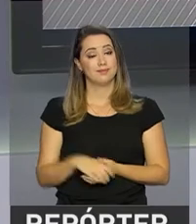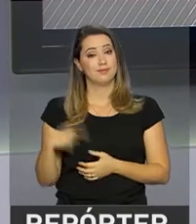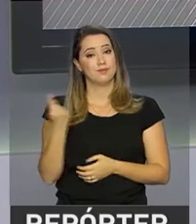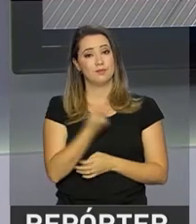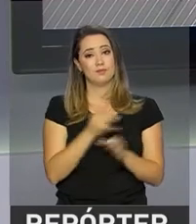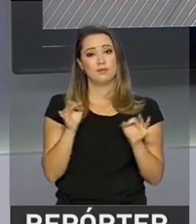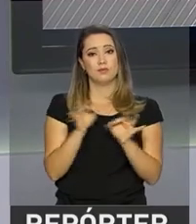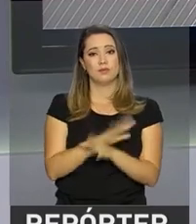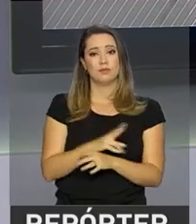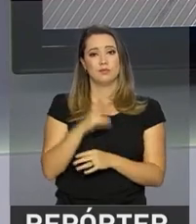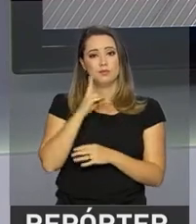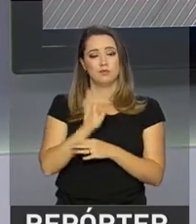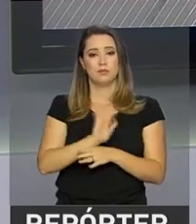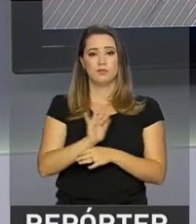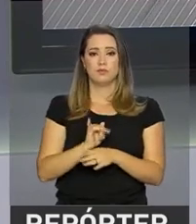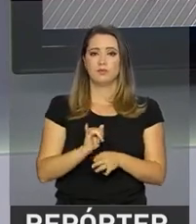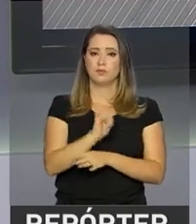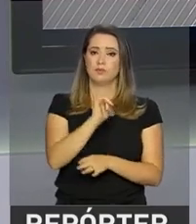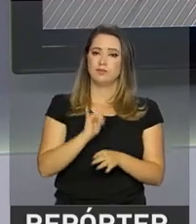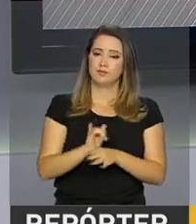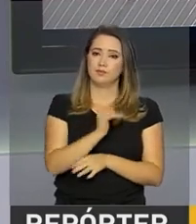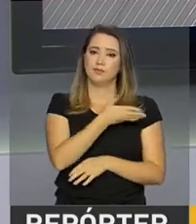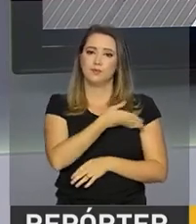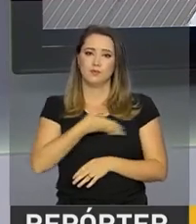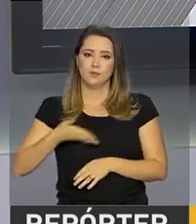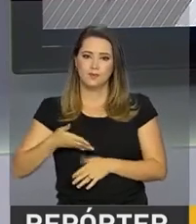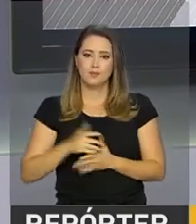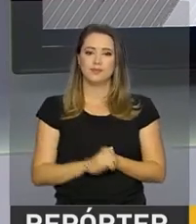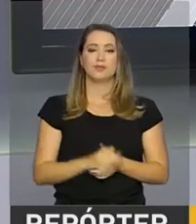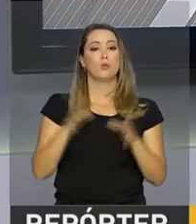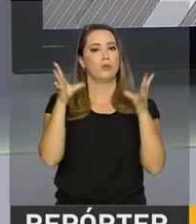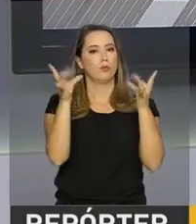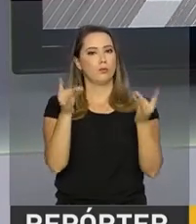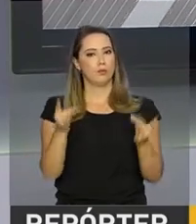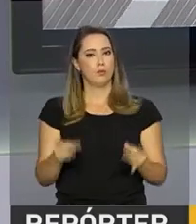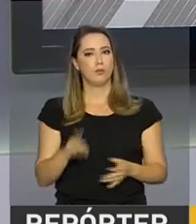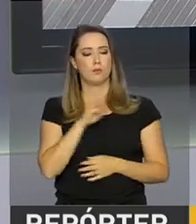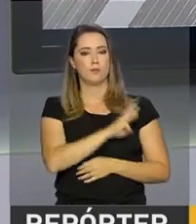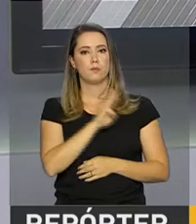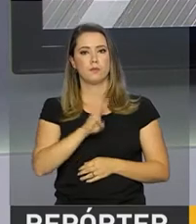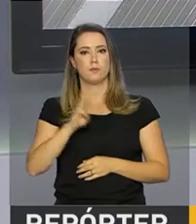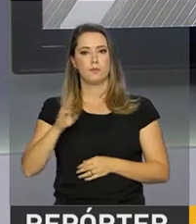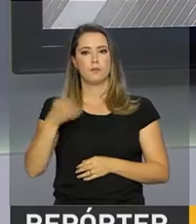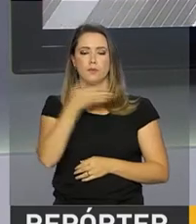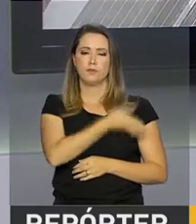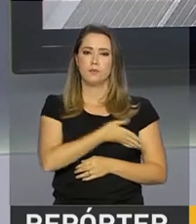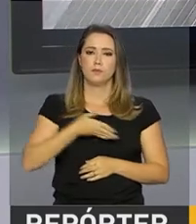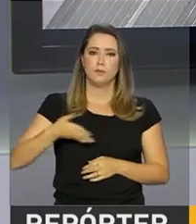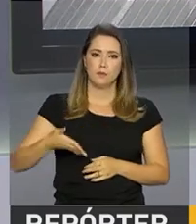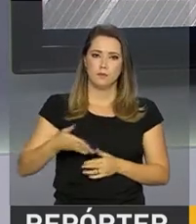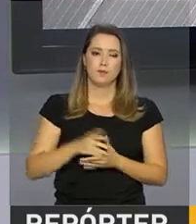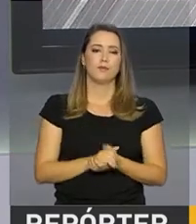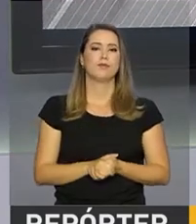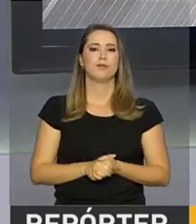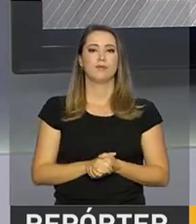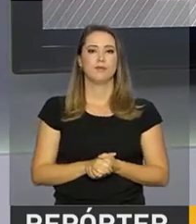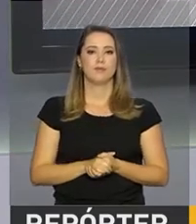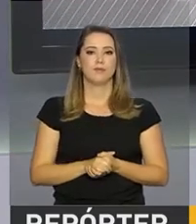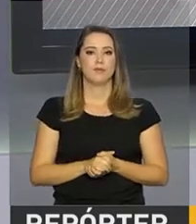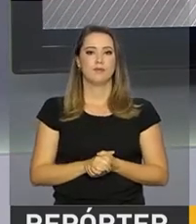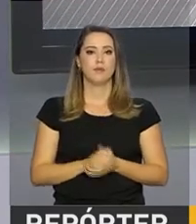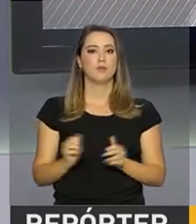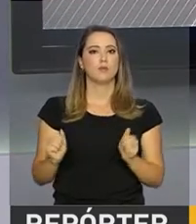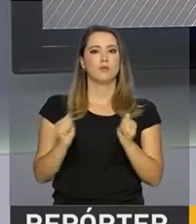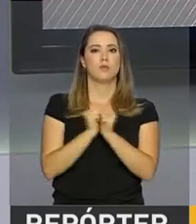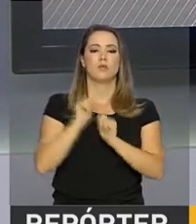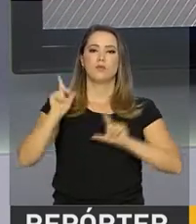Nós ficamos por aqui, você pode rever as reportagens no YouTube. E toda a nossa programação também está na página da NBR na